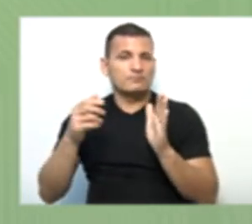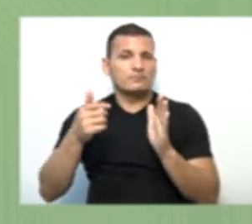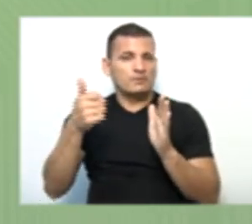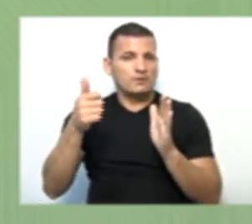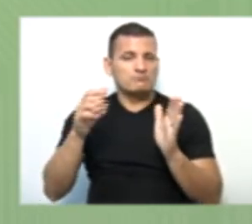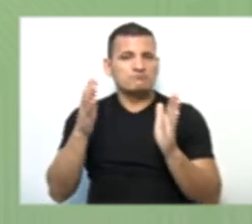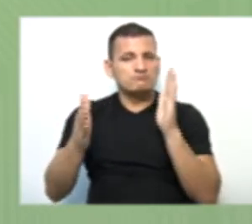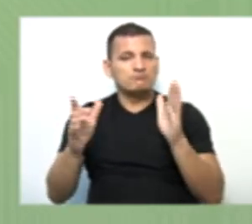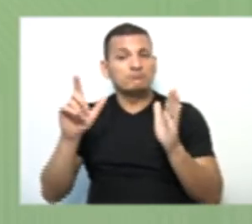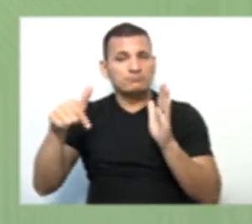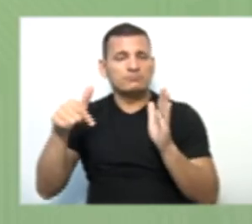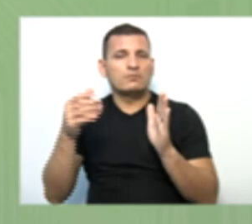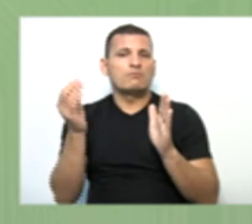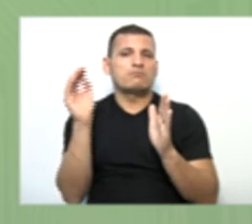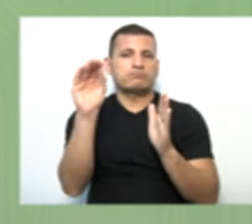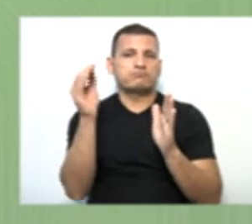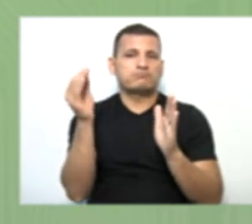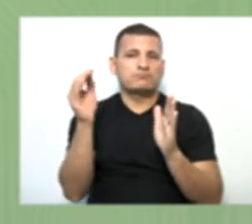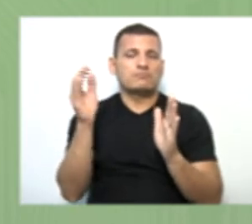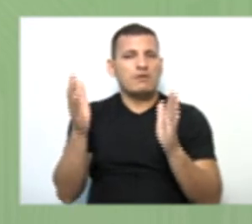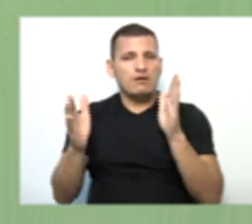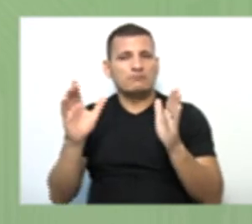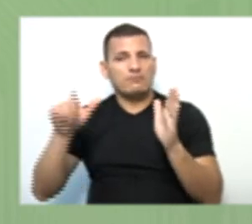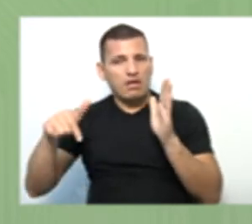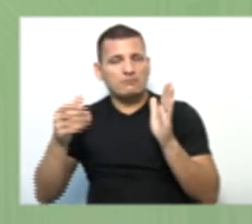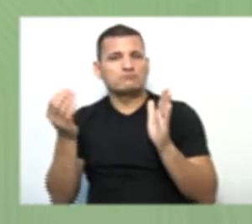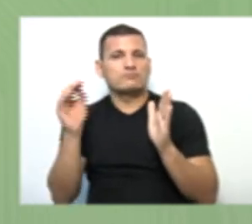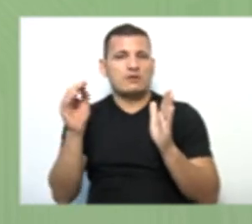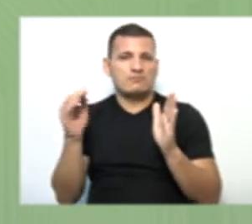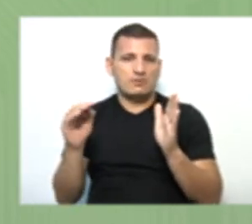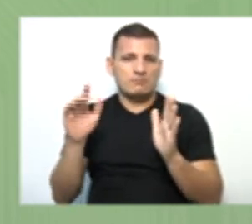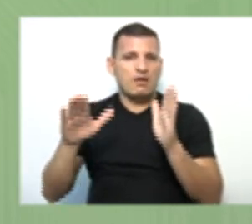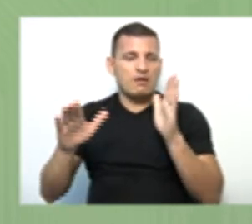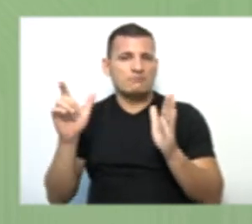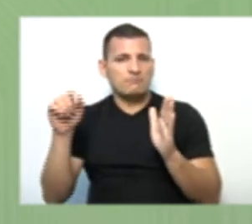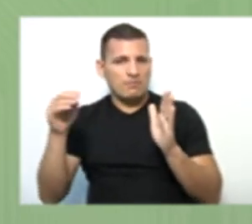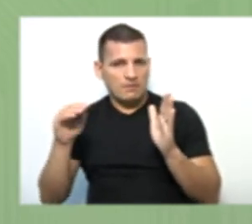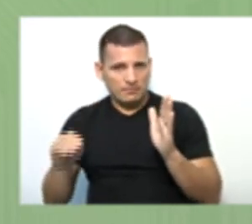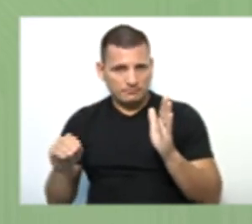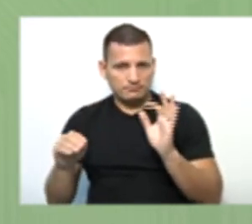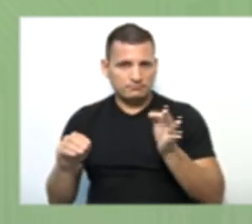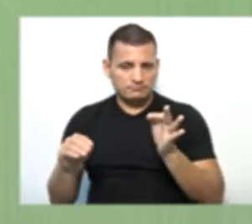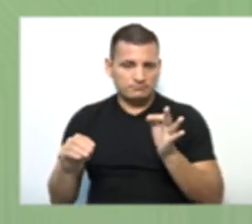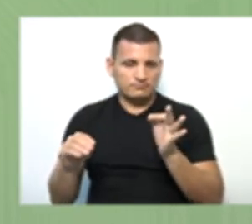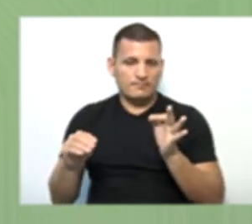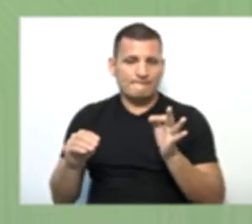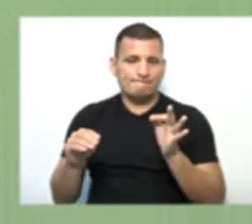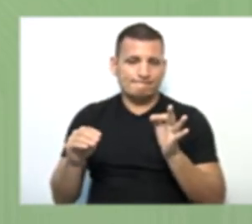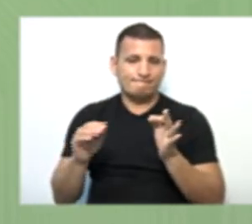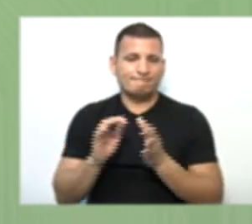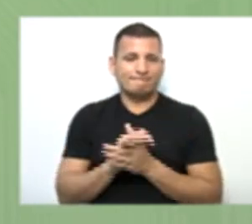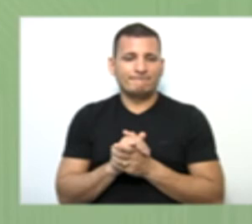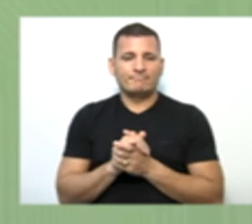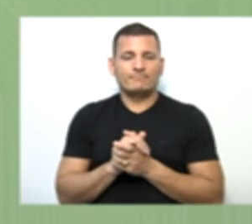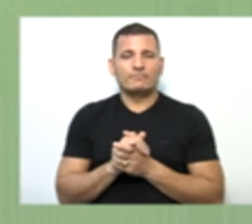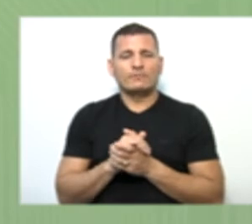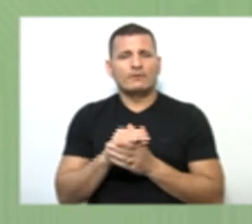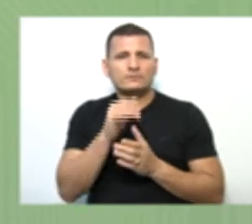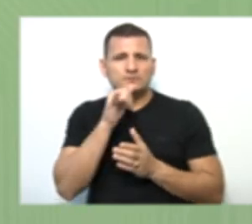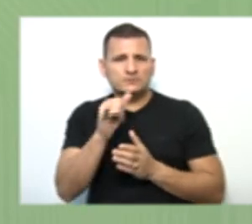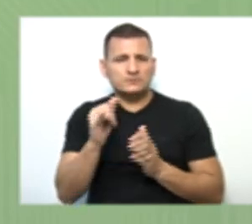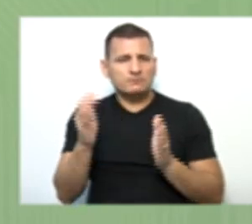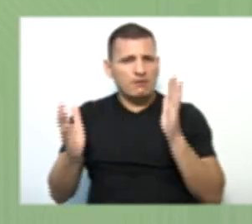outros. Portanto, os que estão mais próximos de vencer, virão na frente, os que vencerão depois,